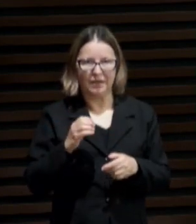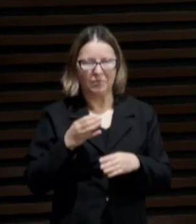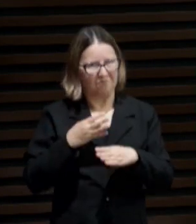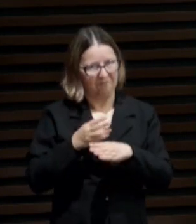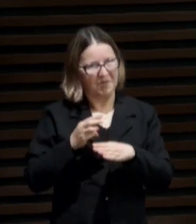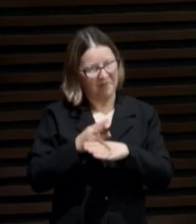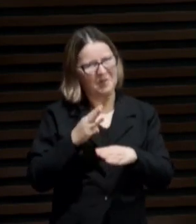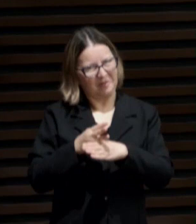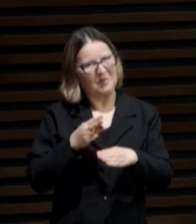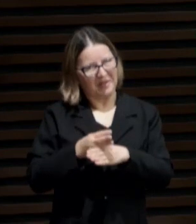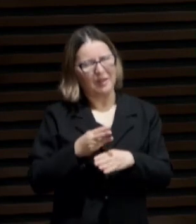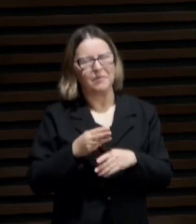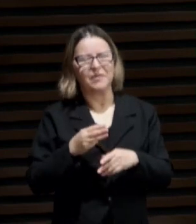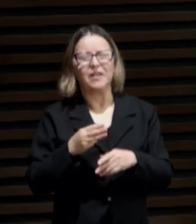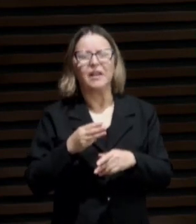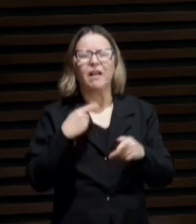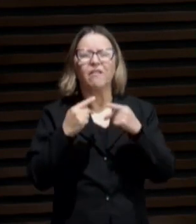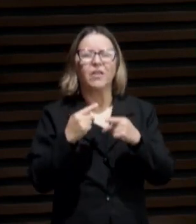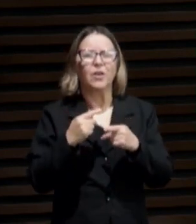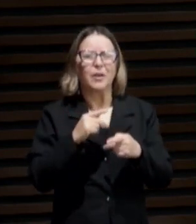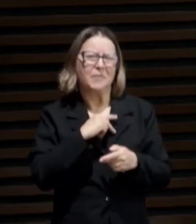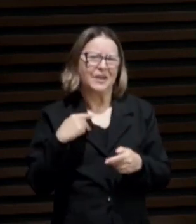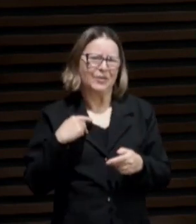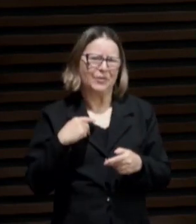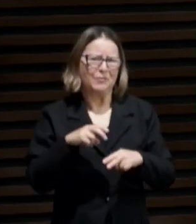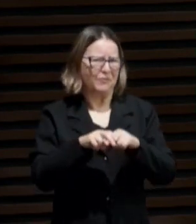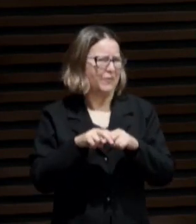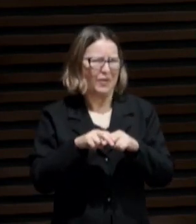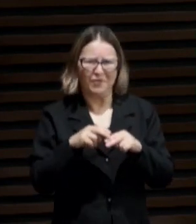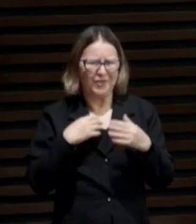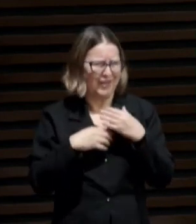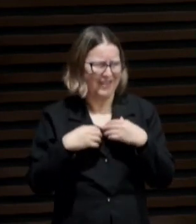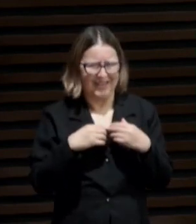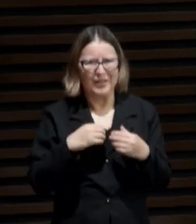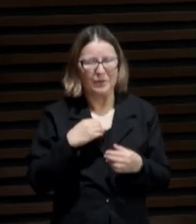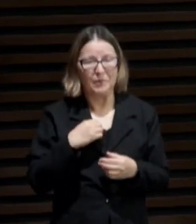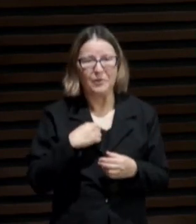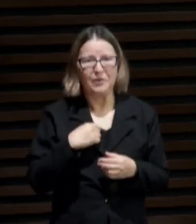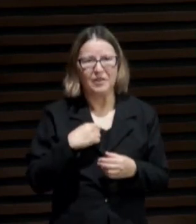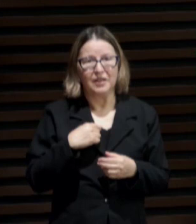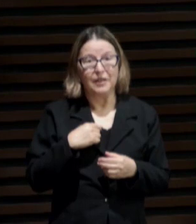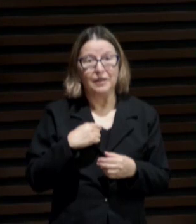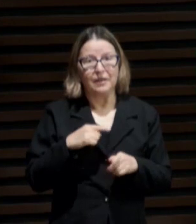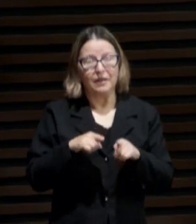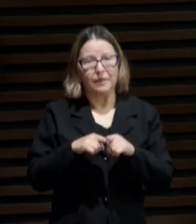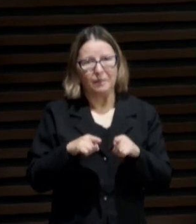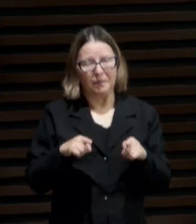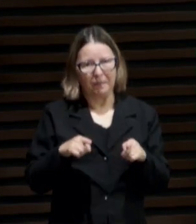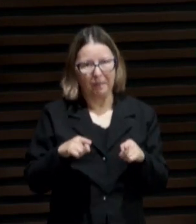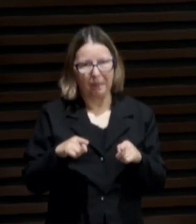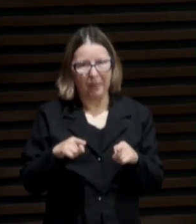sei se colocaram errado, se você contou errado, mas não são 8 vezes, são 9 vezes a expressão